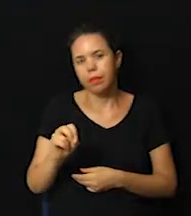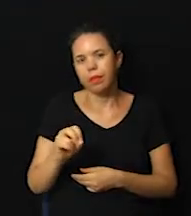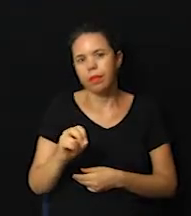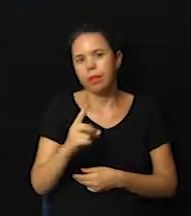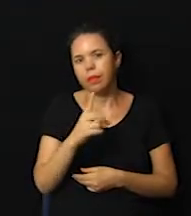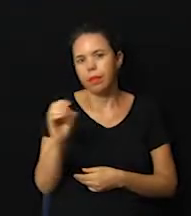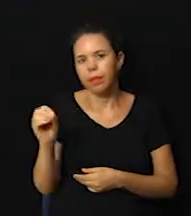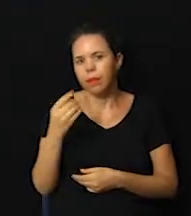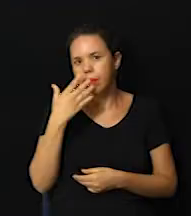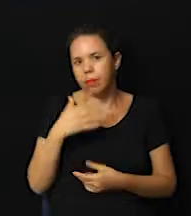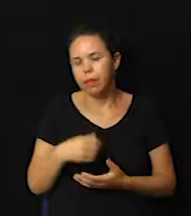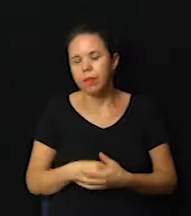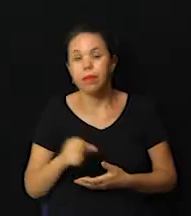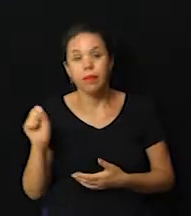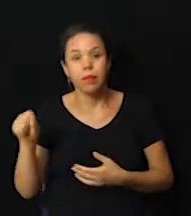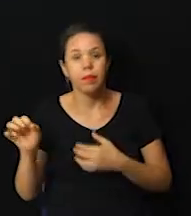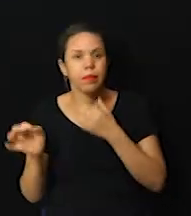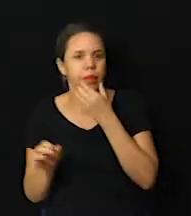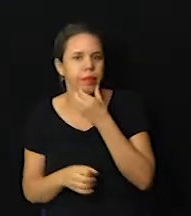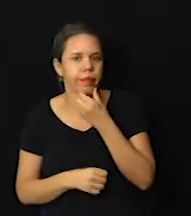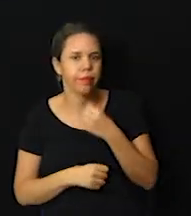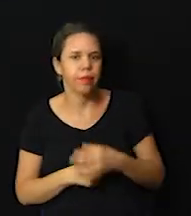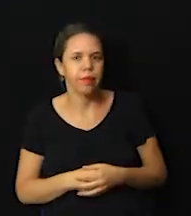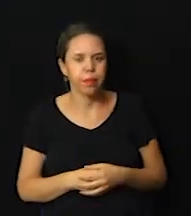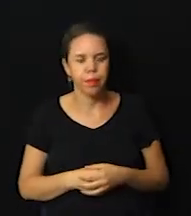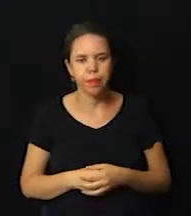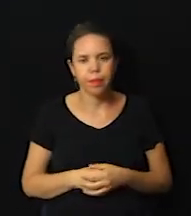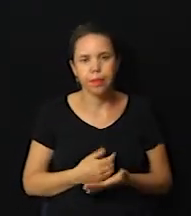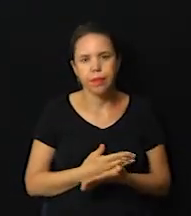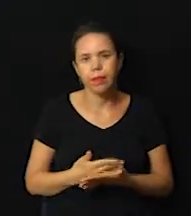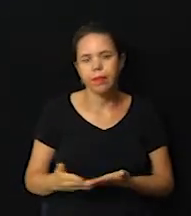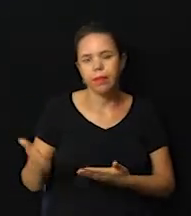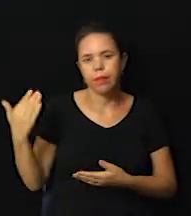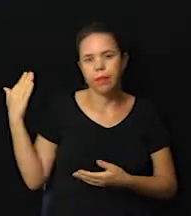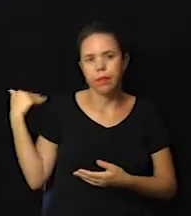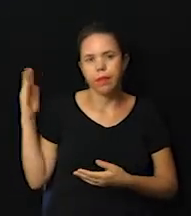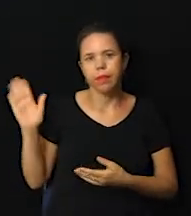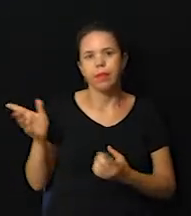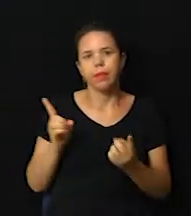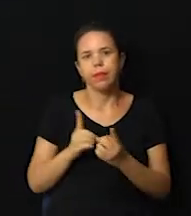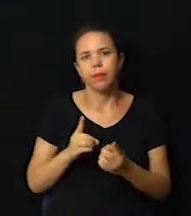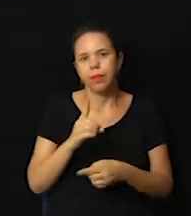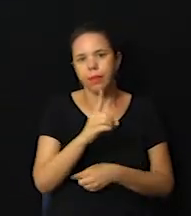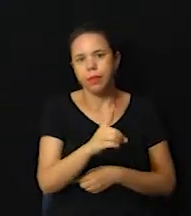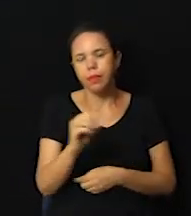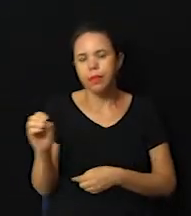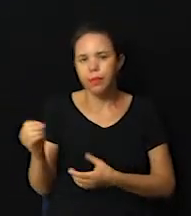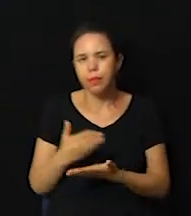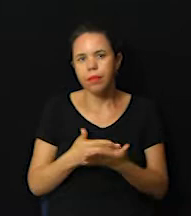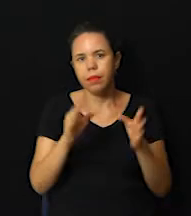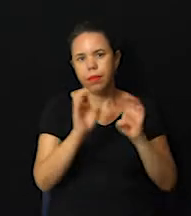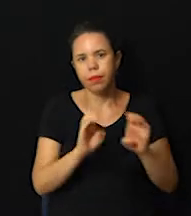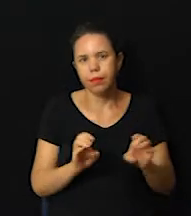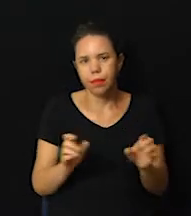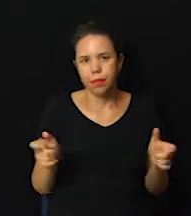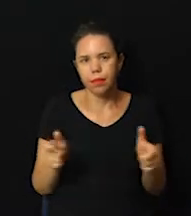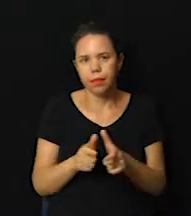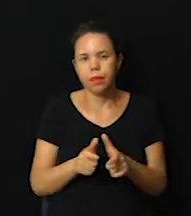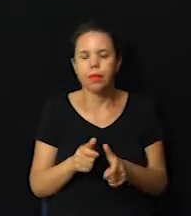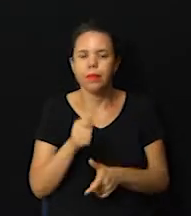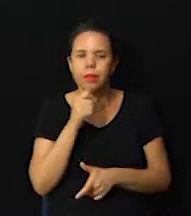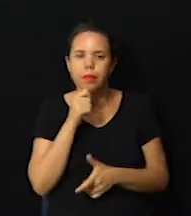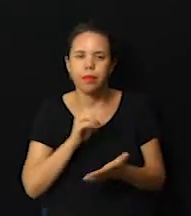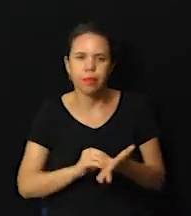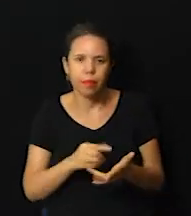crianças. Sim, logo no comecinho a gente atendia 100, porque a estrutura era bem precária,